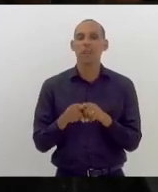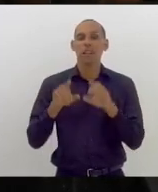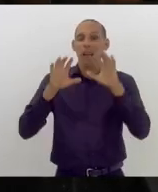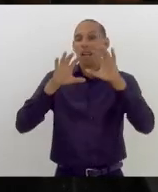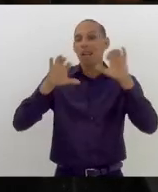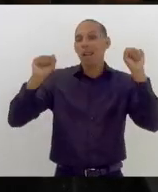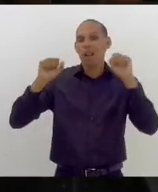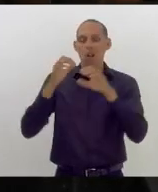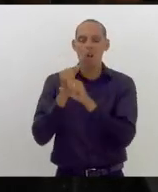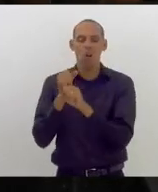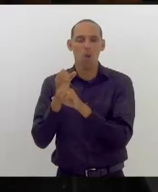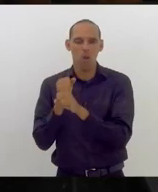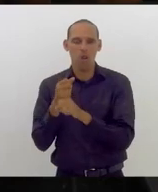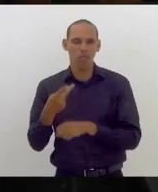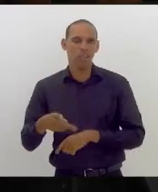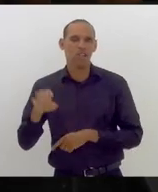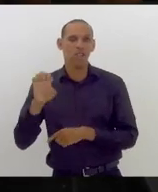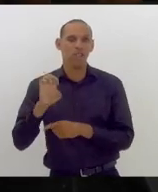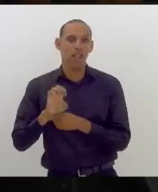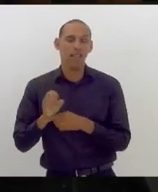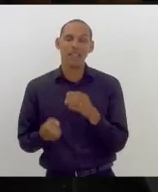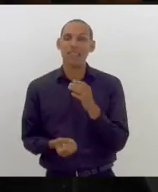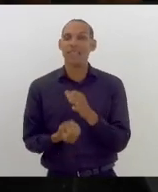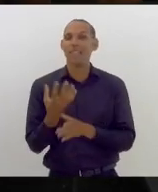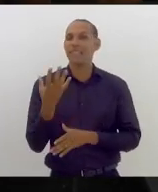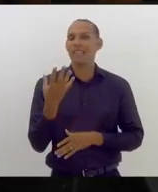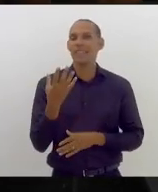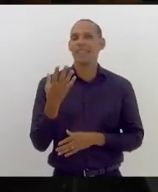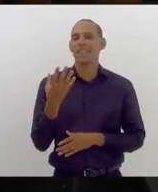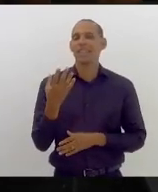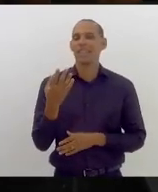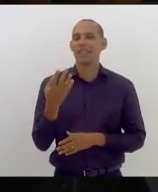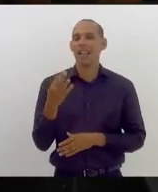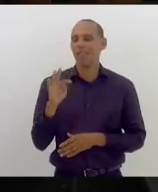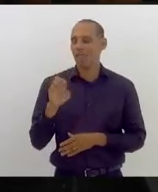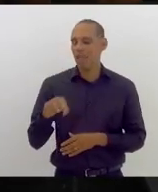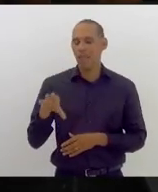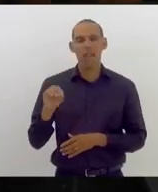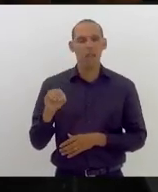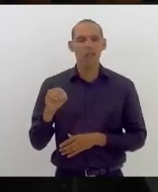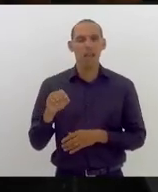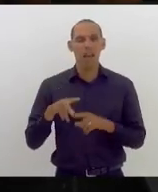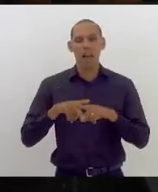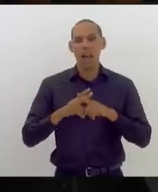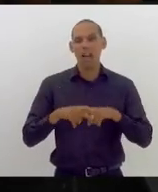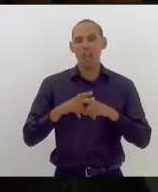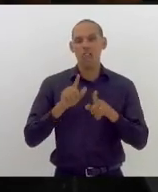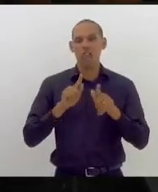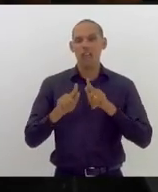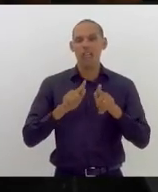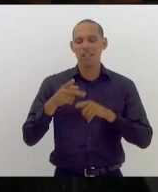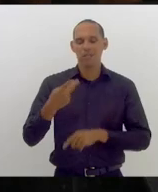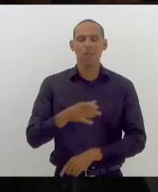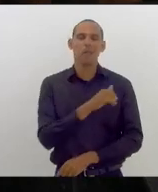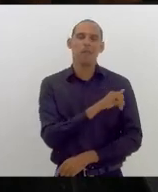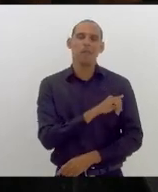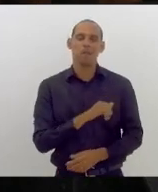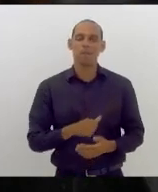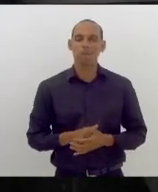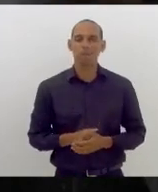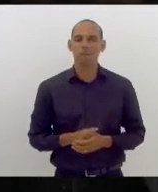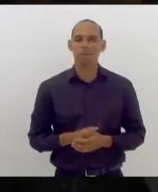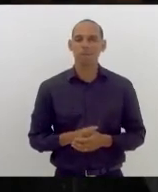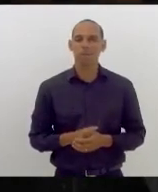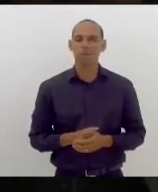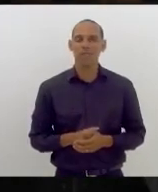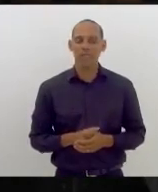Estado, criar o maior termo de ajuste de gestão do Estado do Rio de Janeiro.